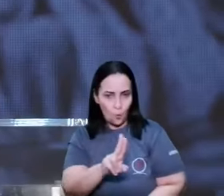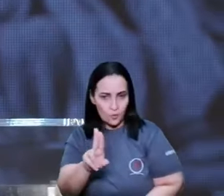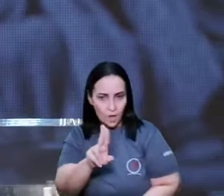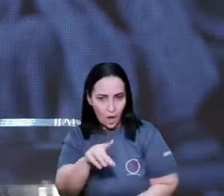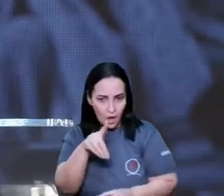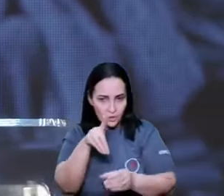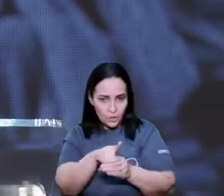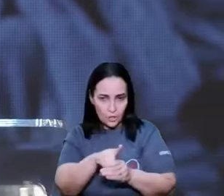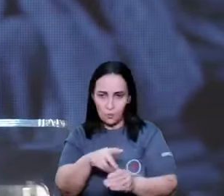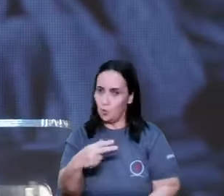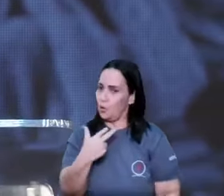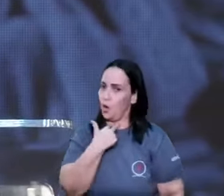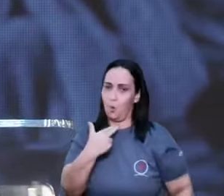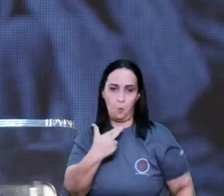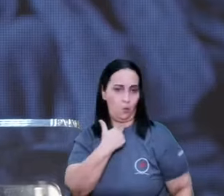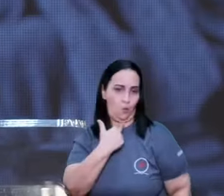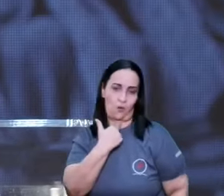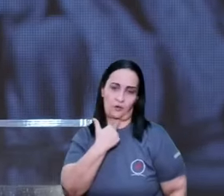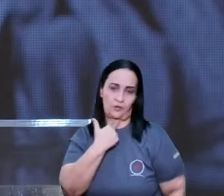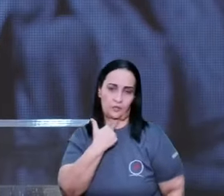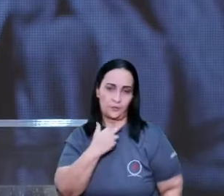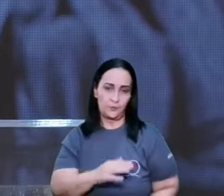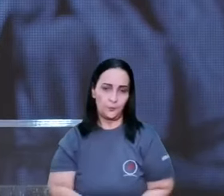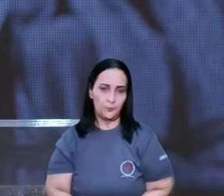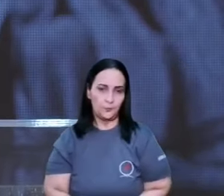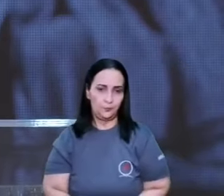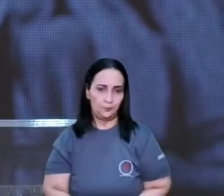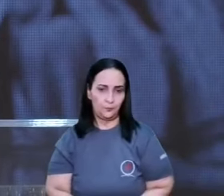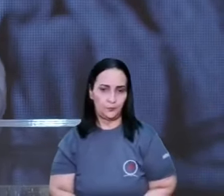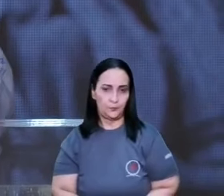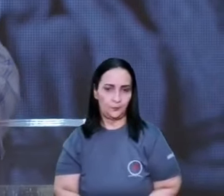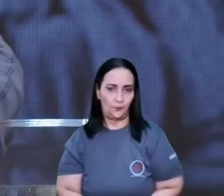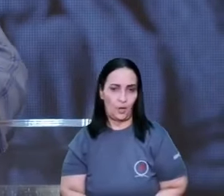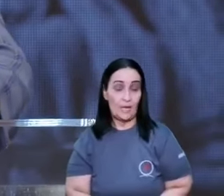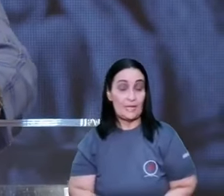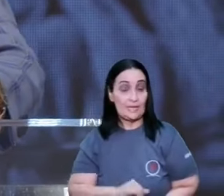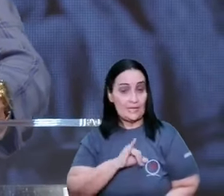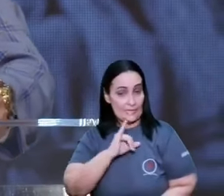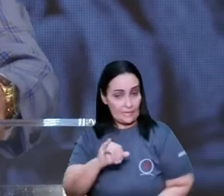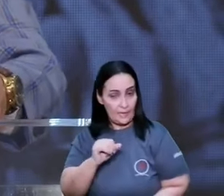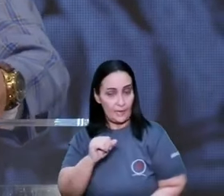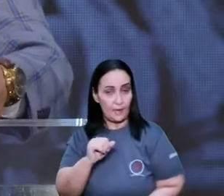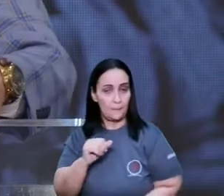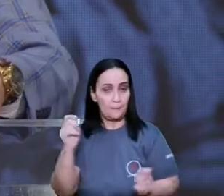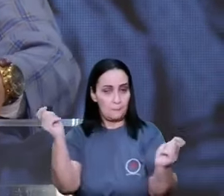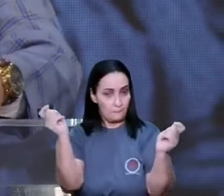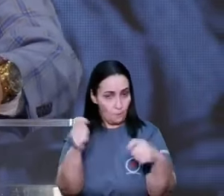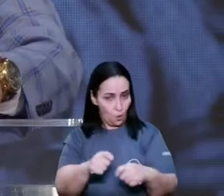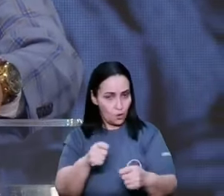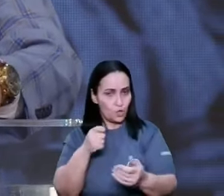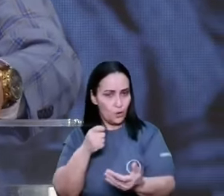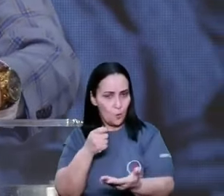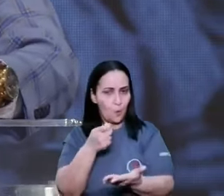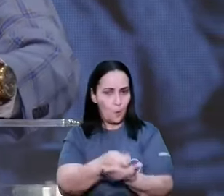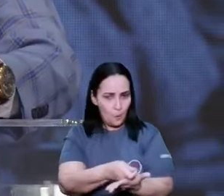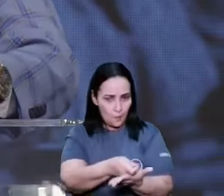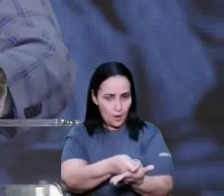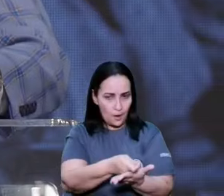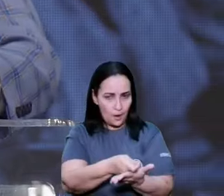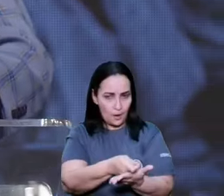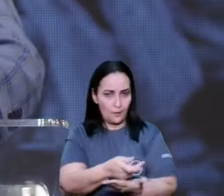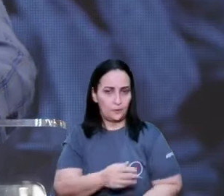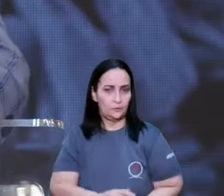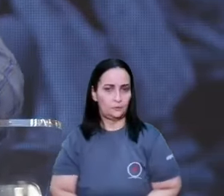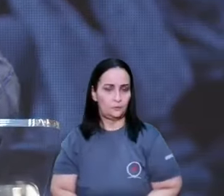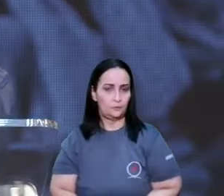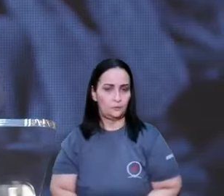seu dízimo onde você é alimentado pelo Senhor e você podendo cuidar fidedignamente da sua família ali na saída estarão